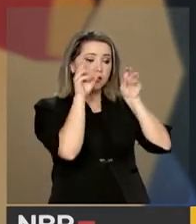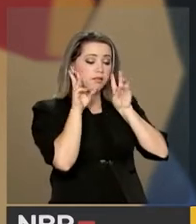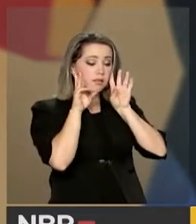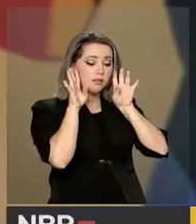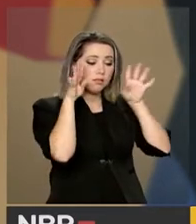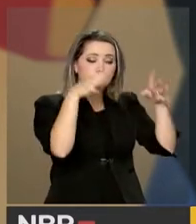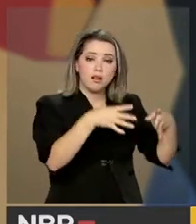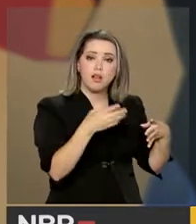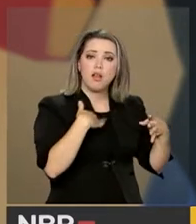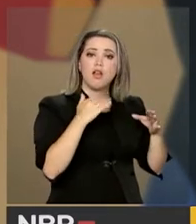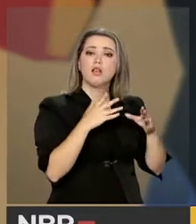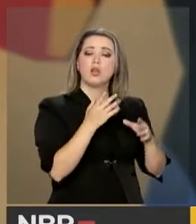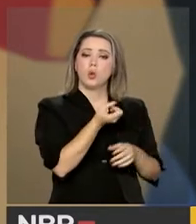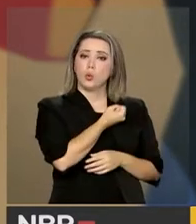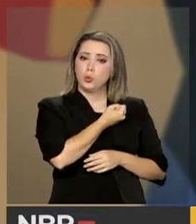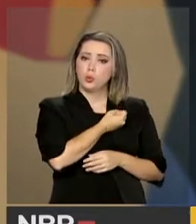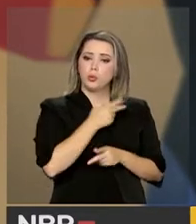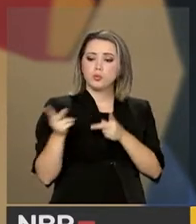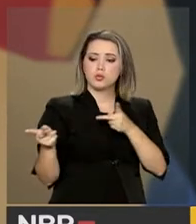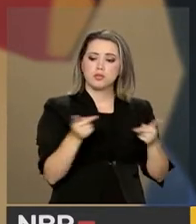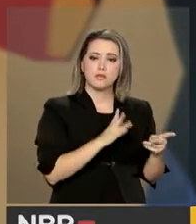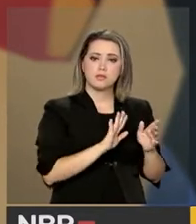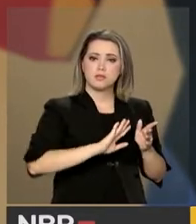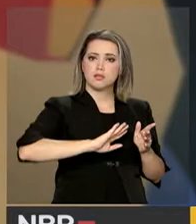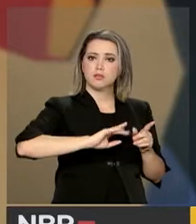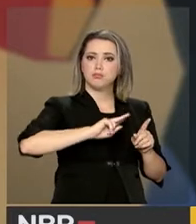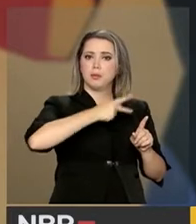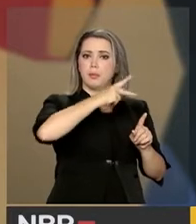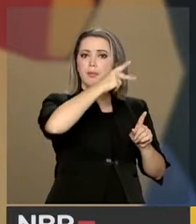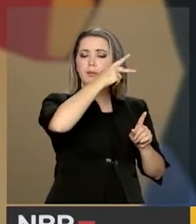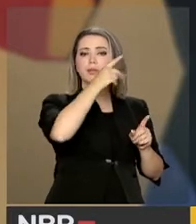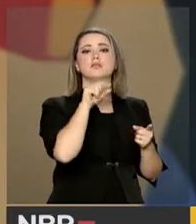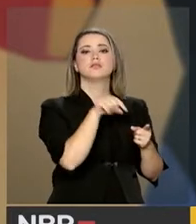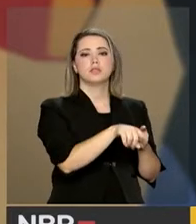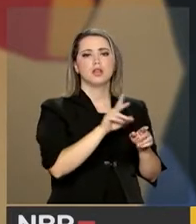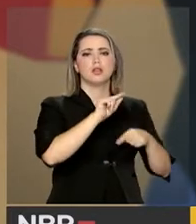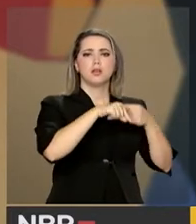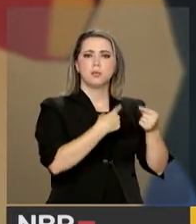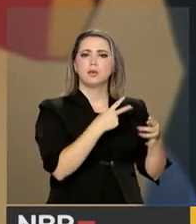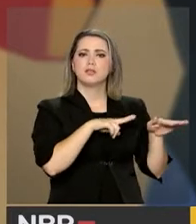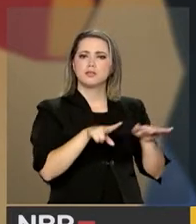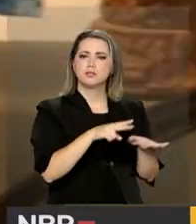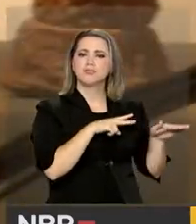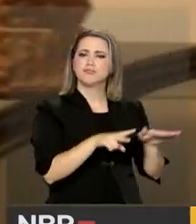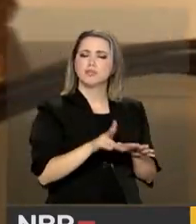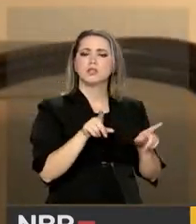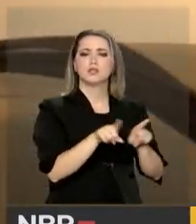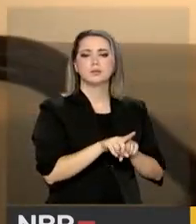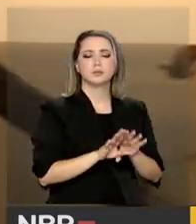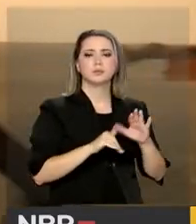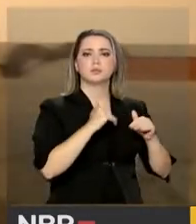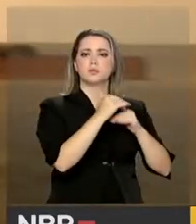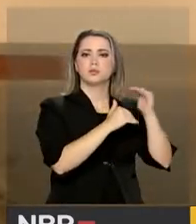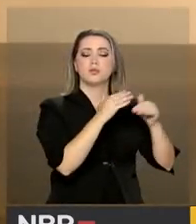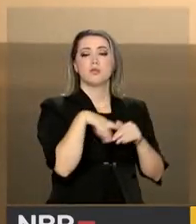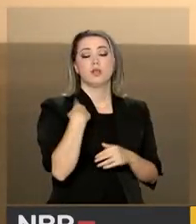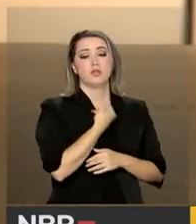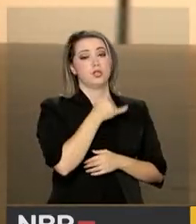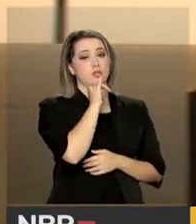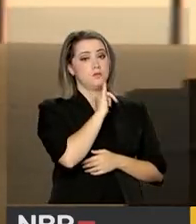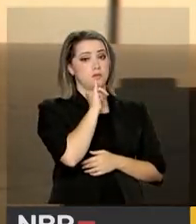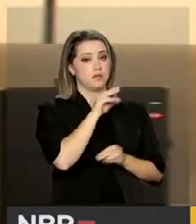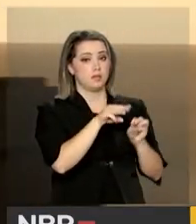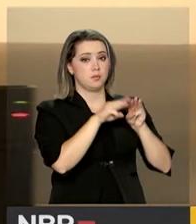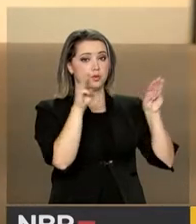aumento considerável de público durante a semana e nas semanas posteriores à Semana Nacional de Museus. A gente vê exemplos de